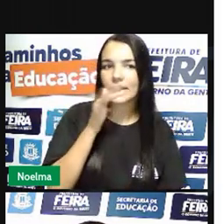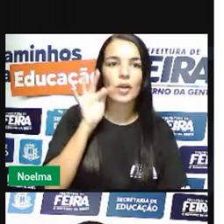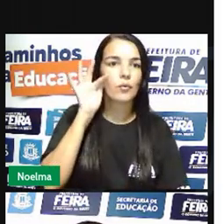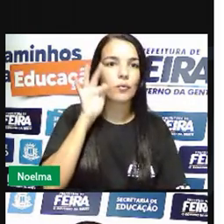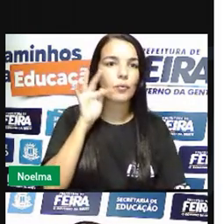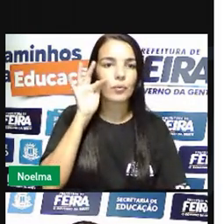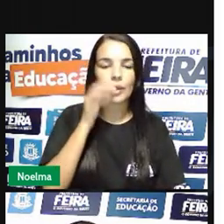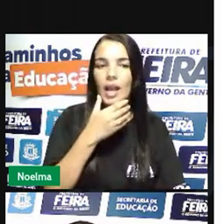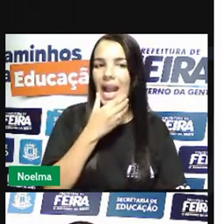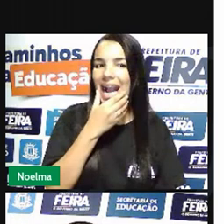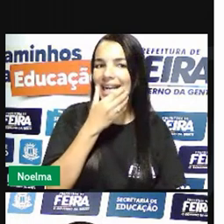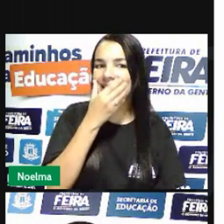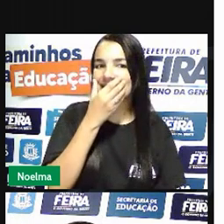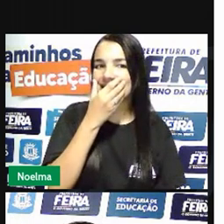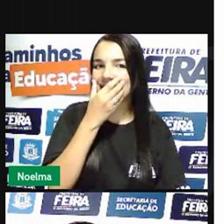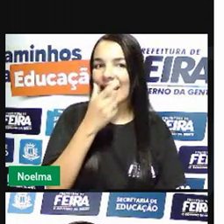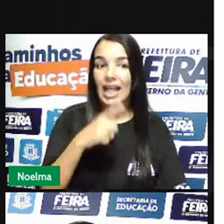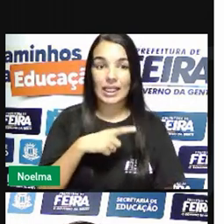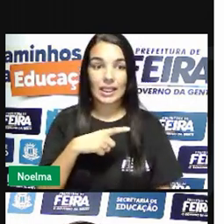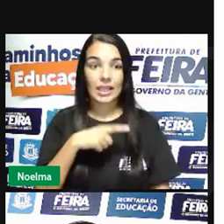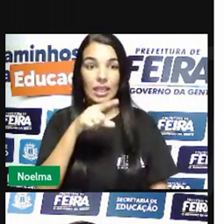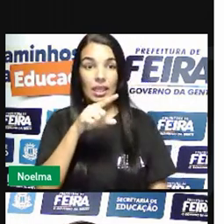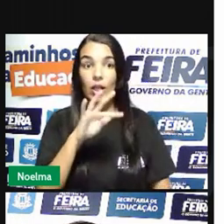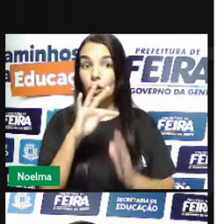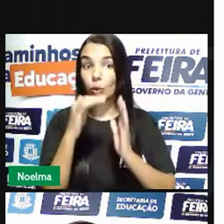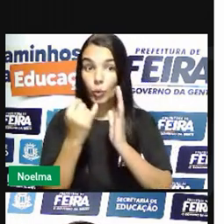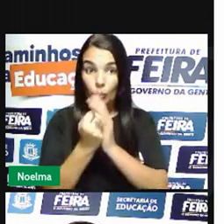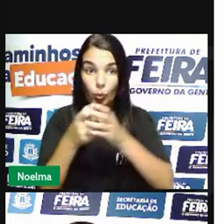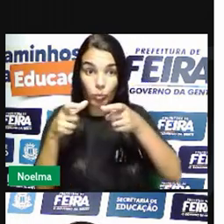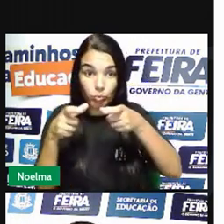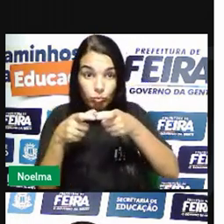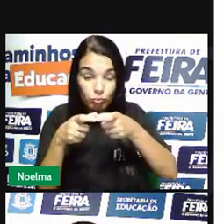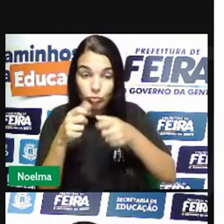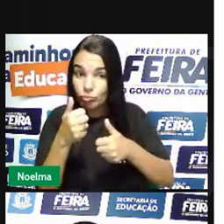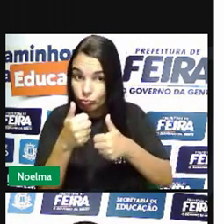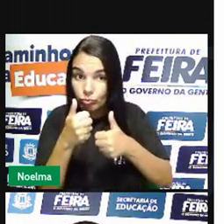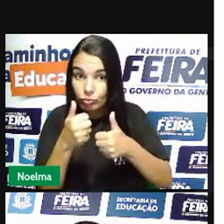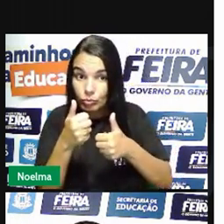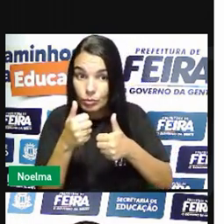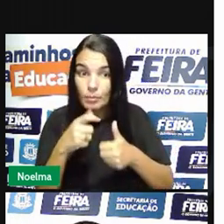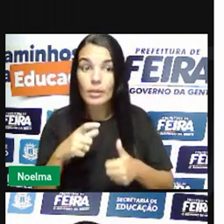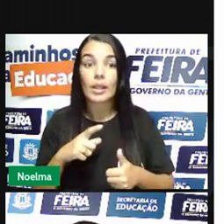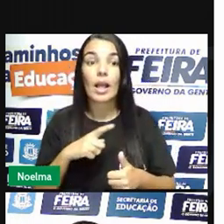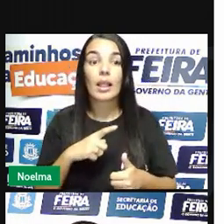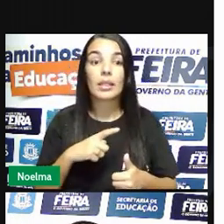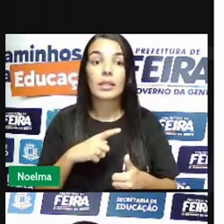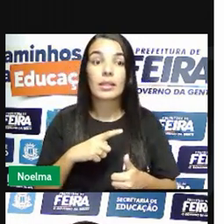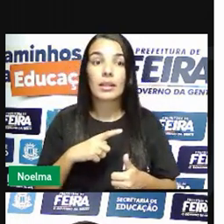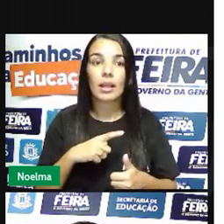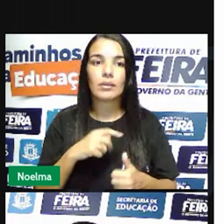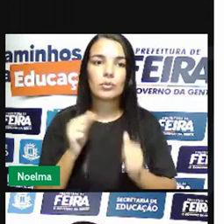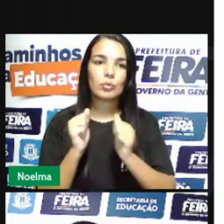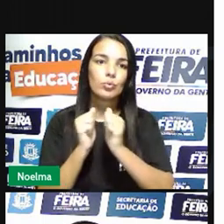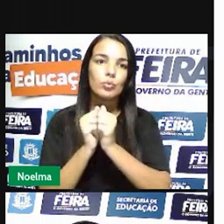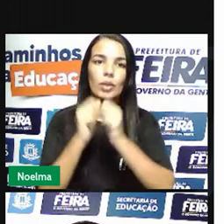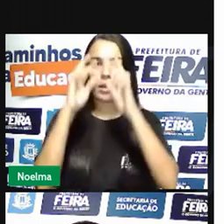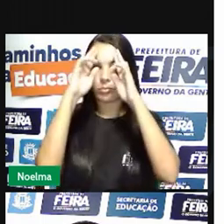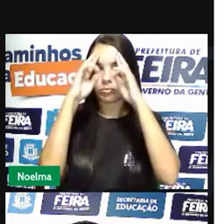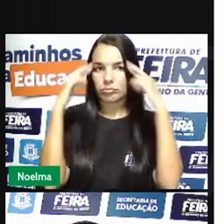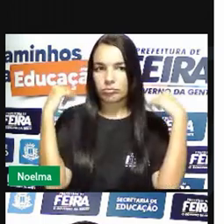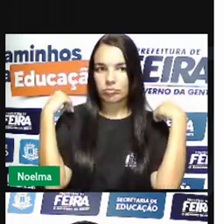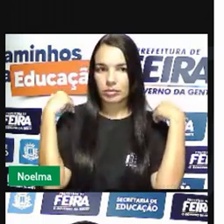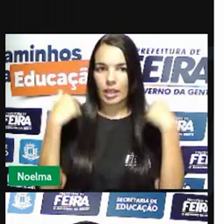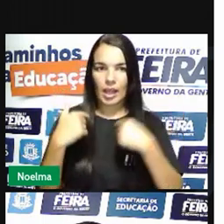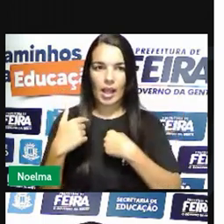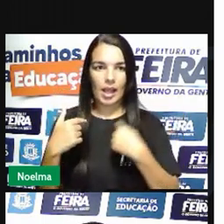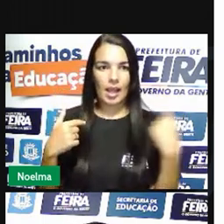essa maçã ela está inteira se tá inteira maçã nós temos aqui a prova não é uma aqui se eu